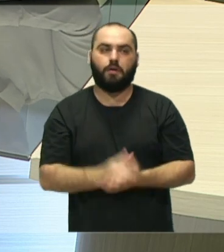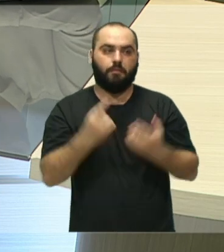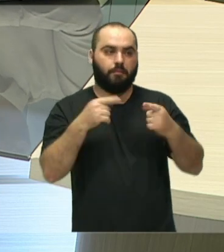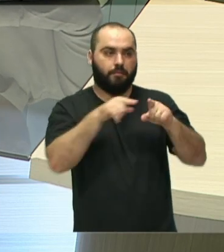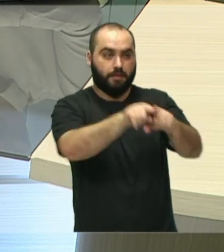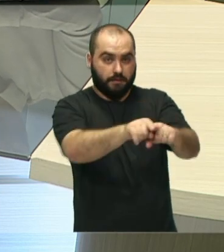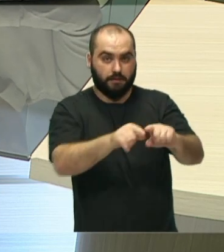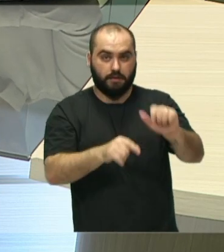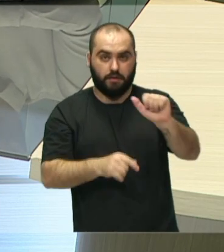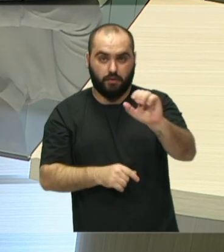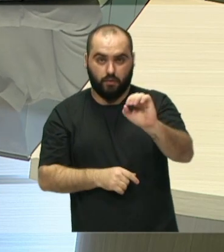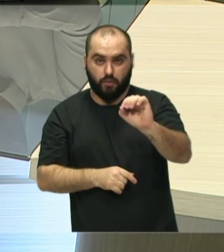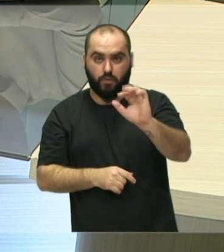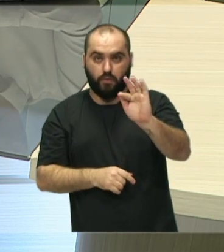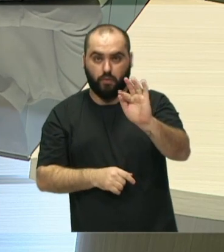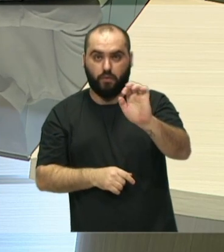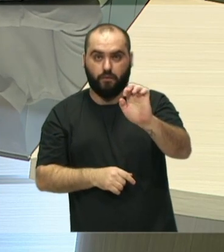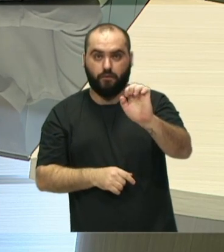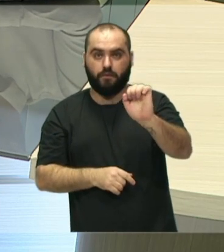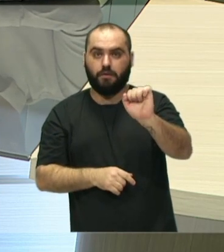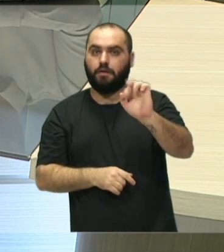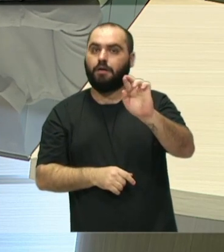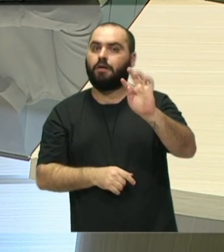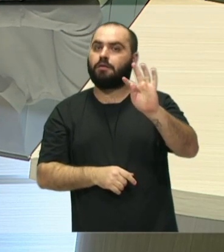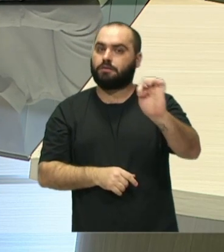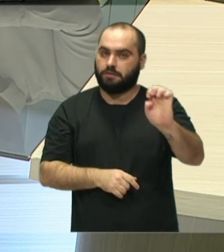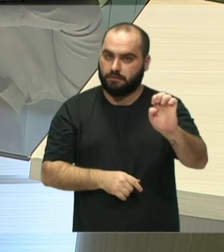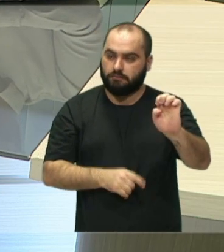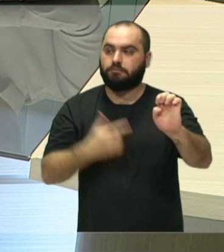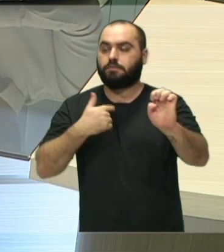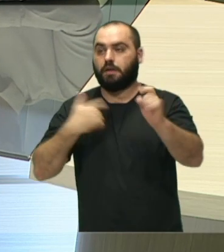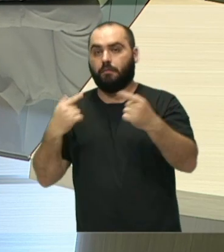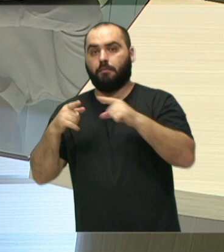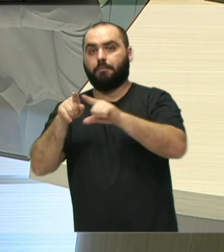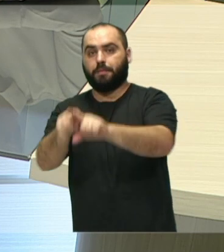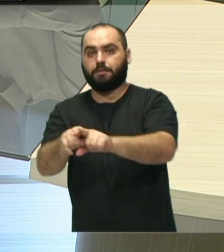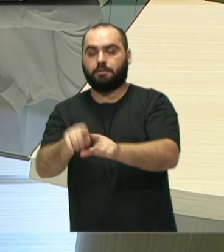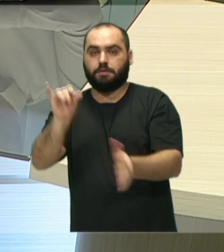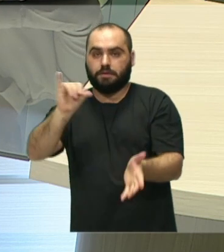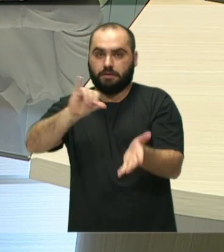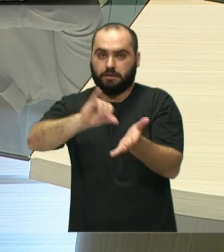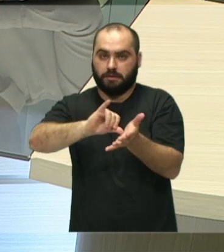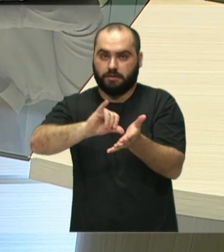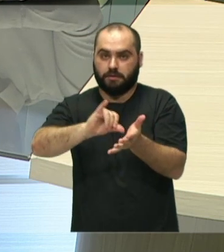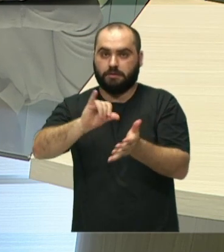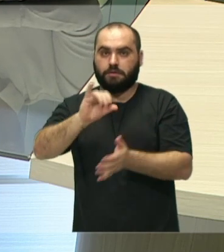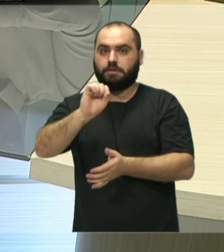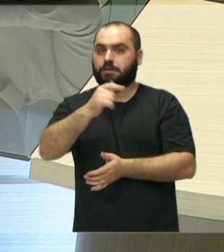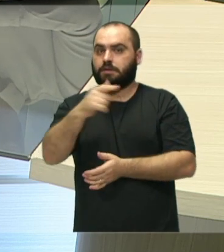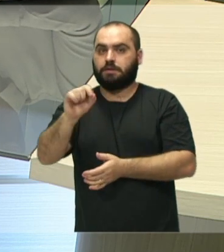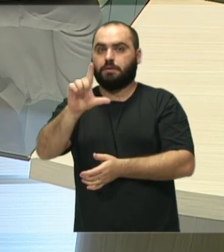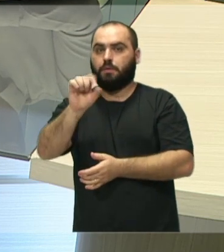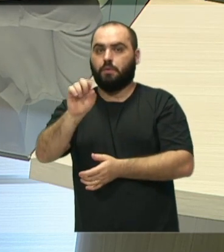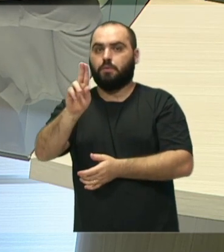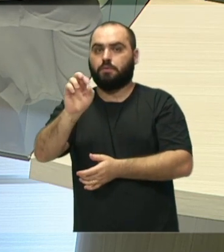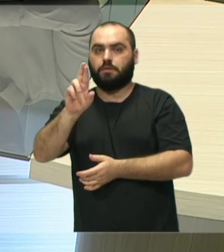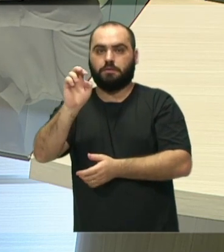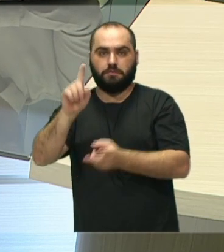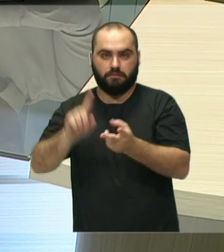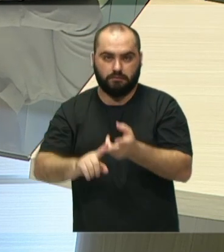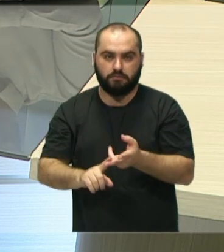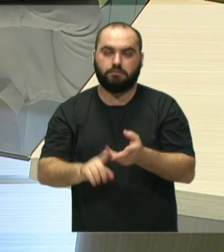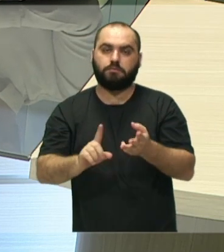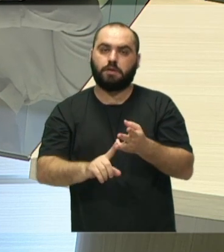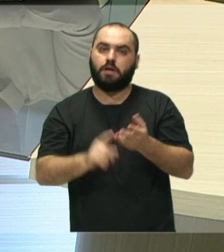parceria com a da copiart residência inclusiva teve também parceria com centro terapêutico obras a implantação de